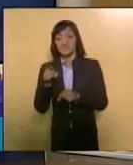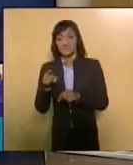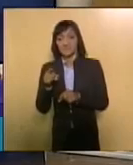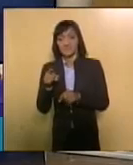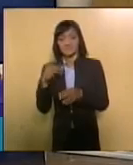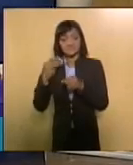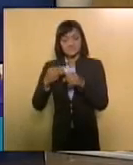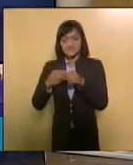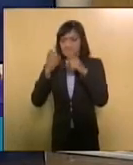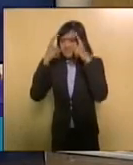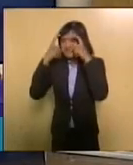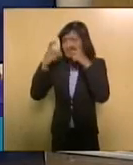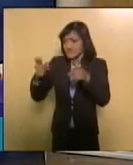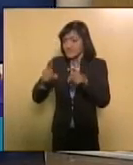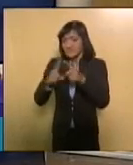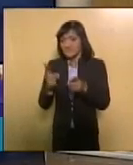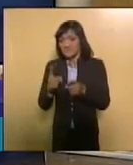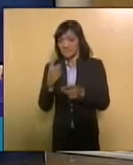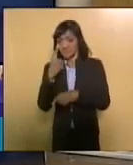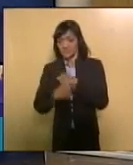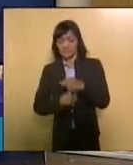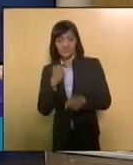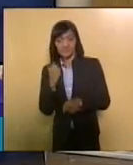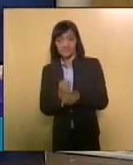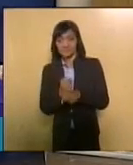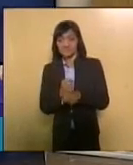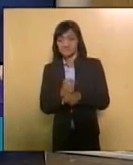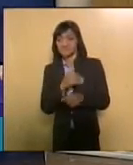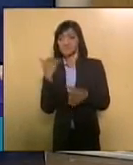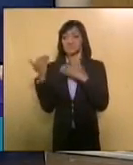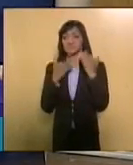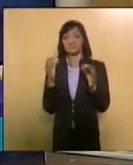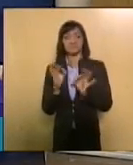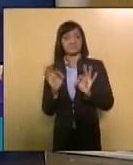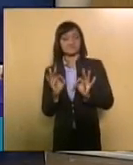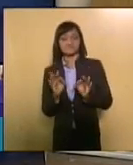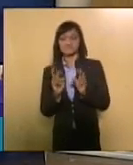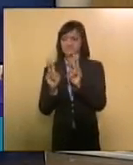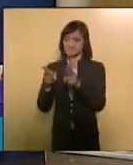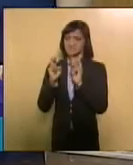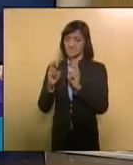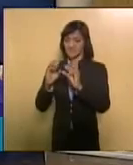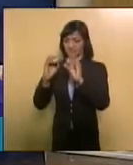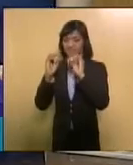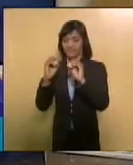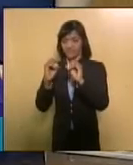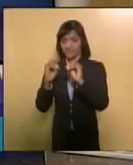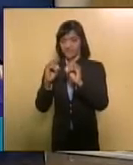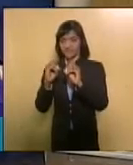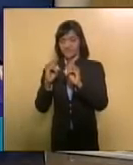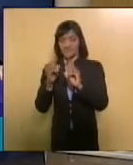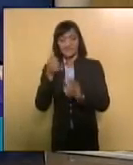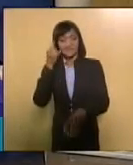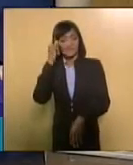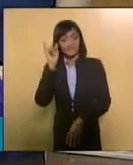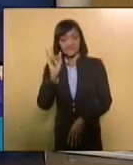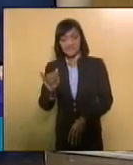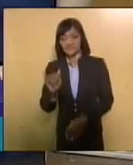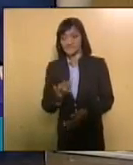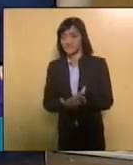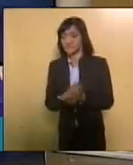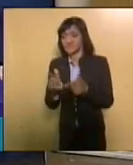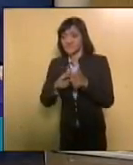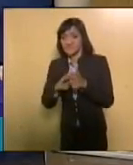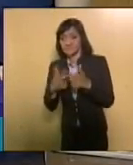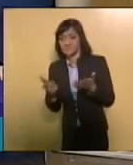violento mas como o espaço de um ano não deu tempo para essas mortes se realizarem você vai observar número zero então para evitar esse tipo de distorção